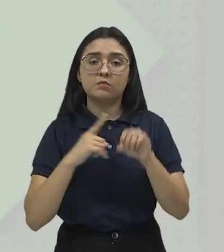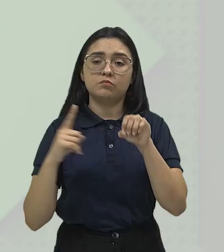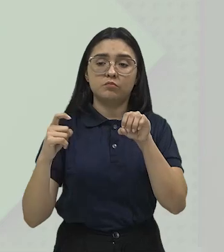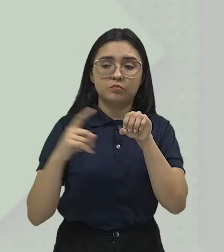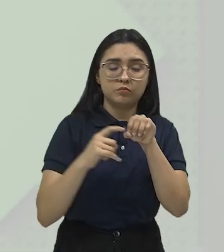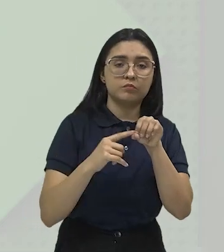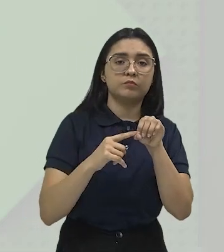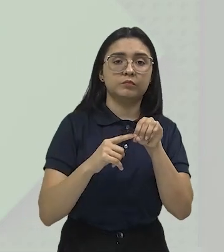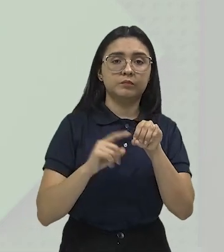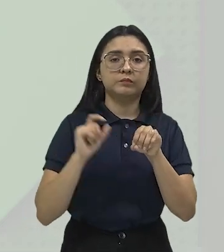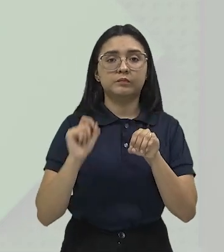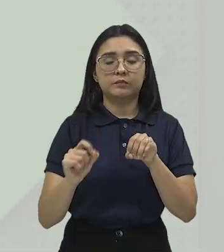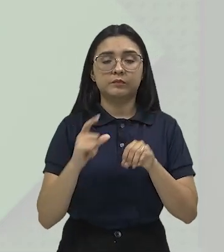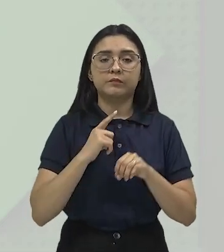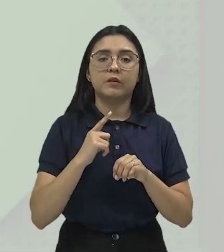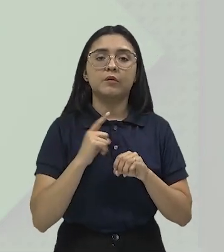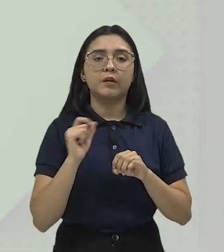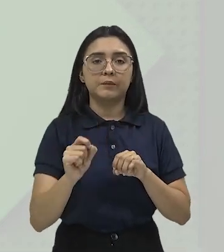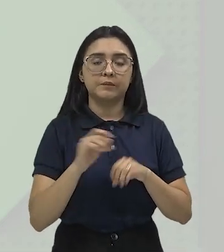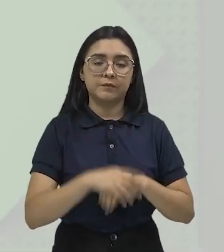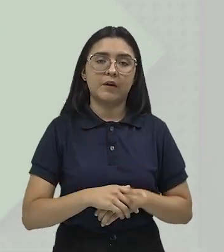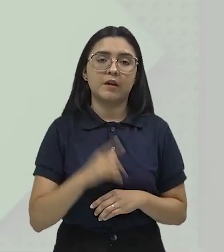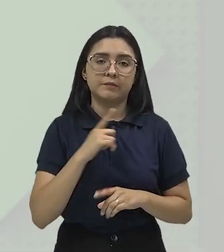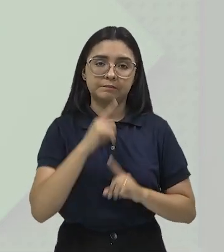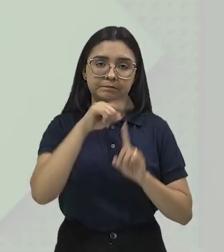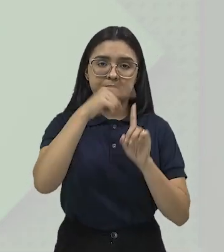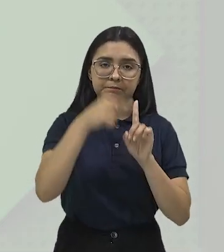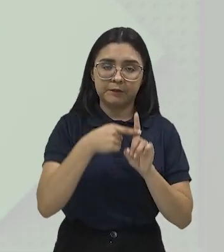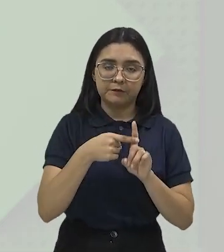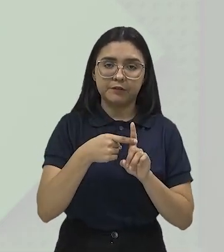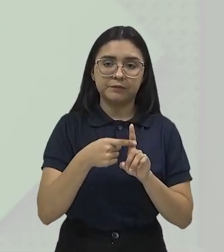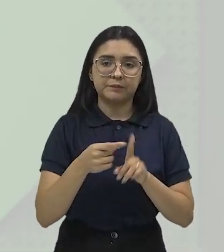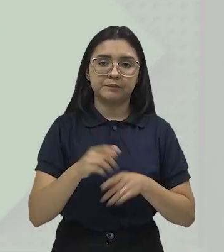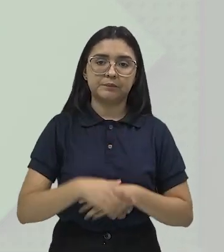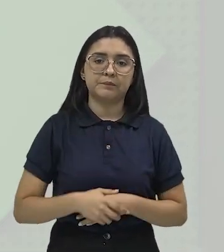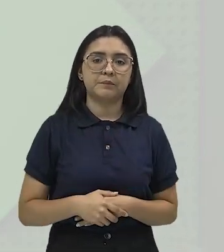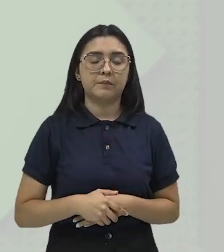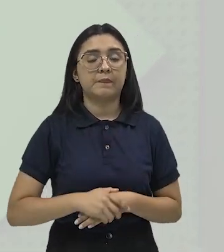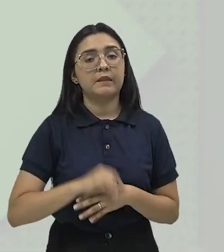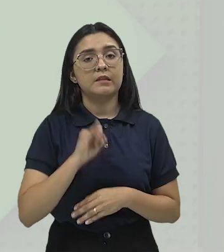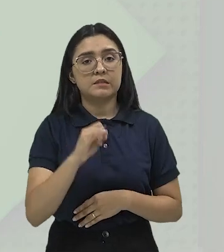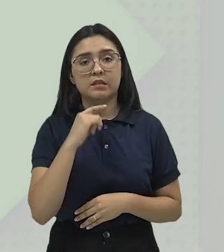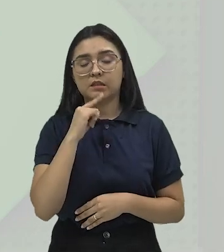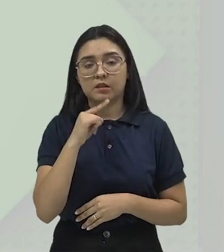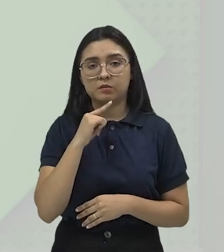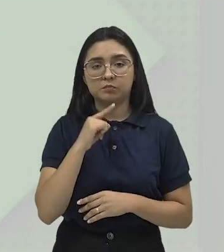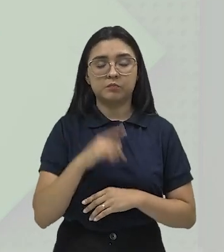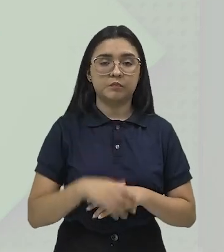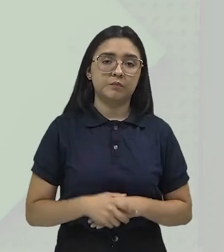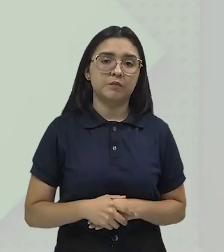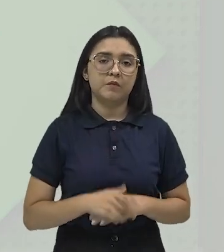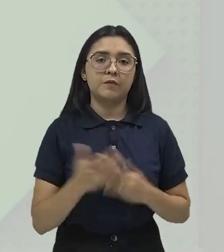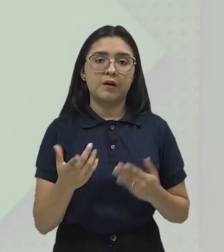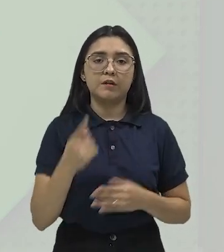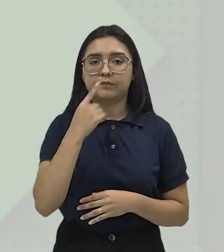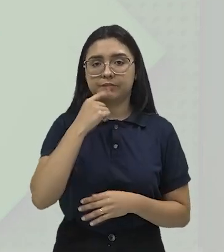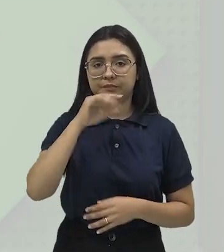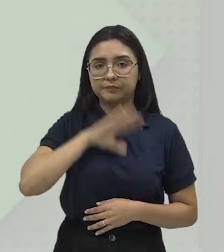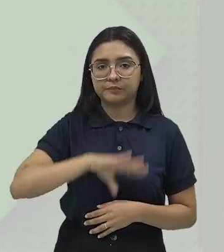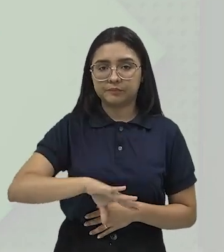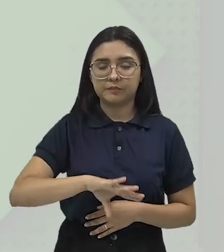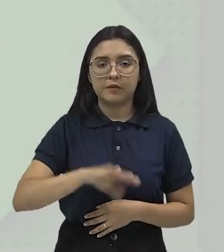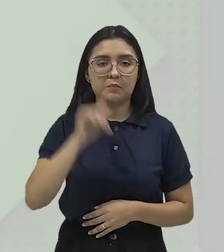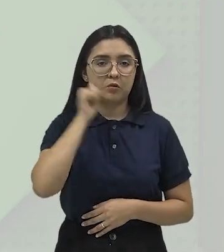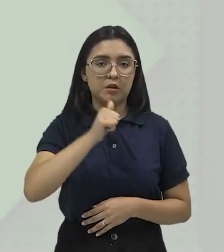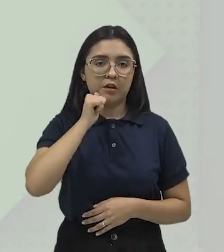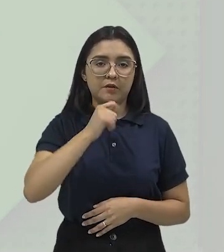fecundado, vai se originar ali, né, um bebê, vai gerar a gravidez. Caso ele não seja fecundado, ele vai ser eliminado